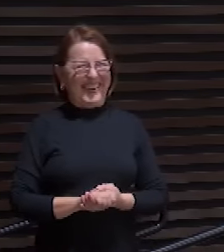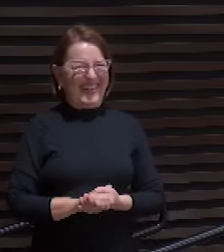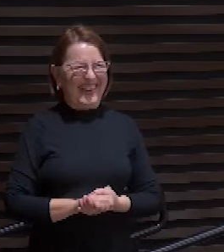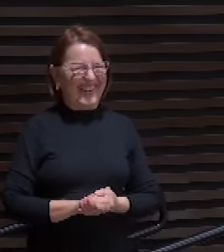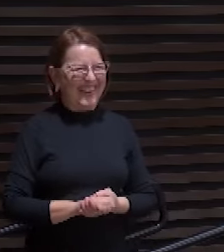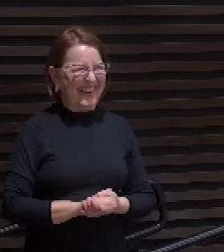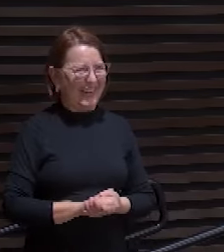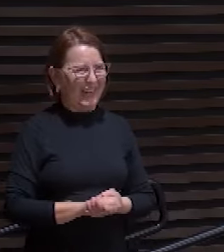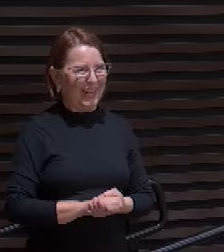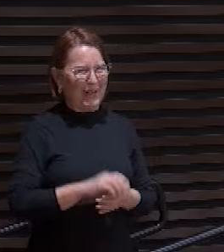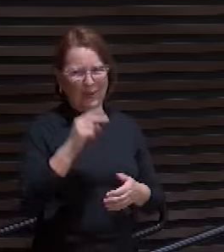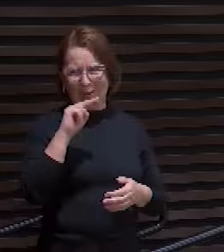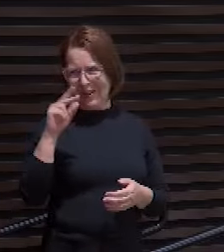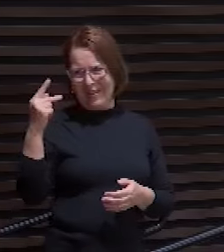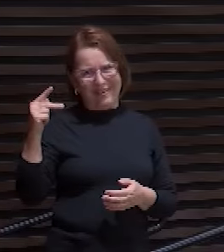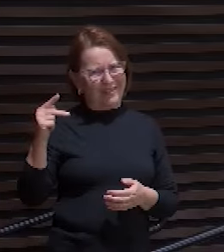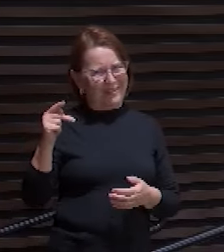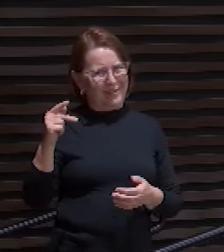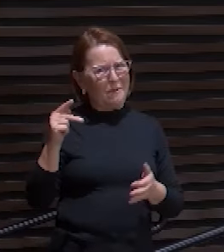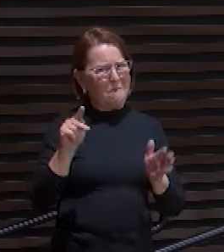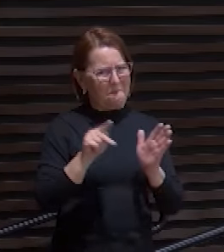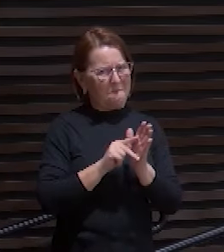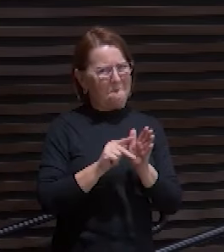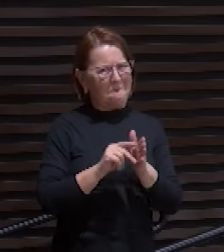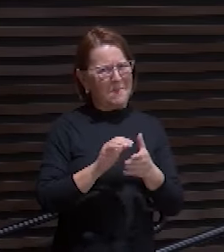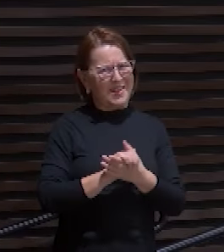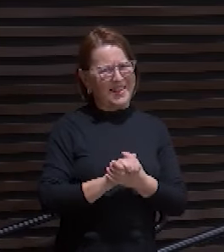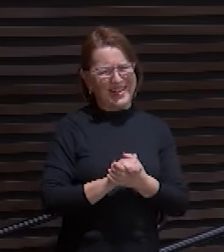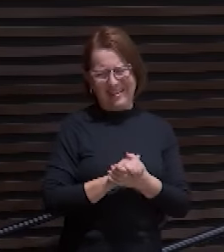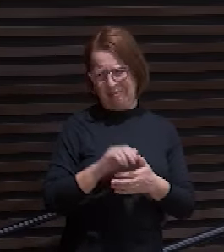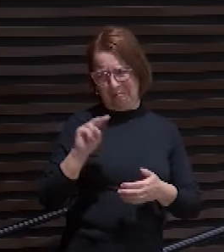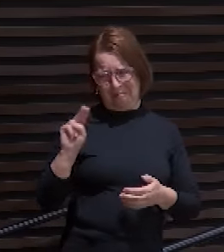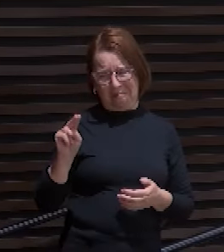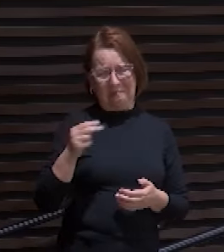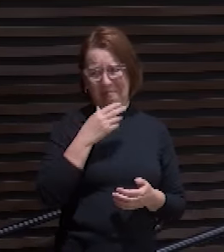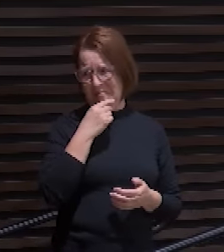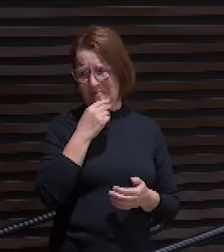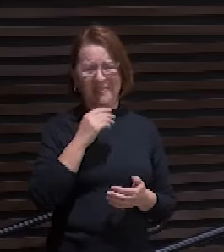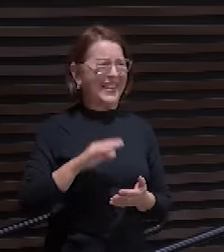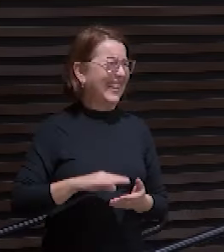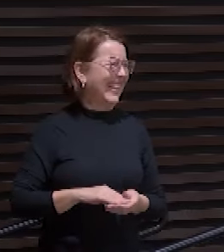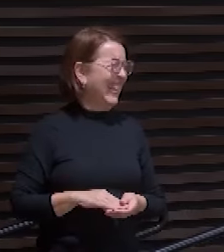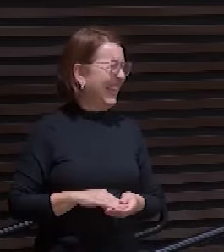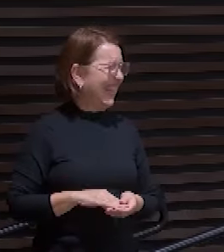olha para o teu e agora, fala esse traste aqui, ou não fala isso seu marido.